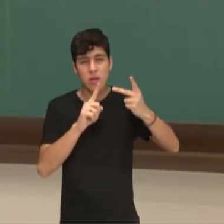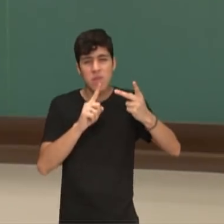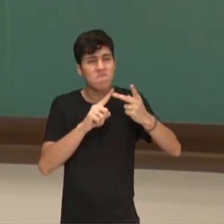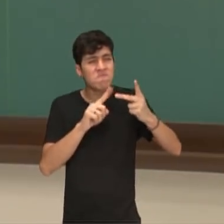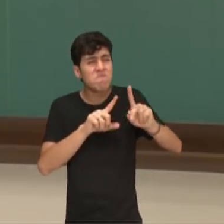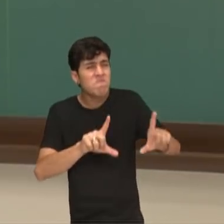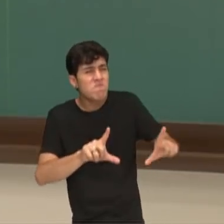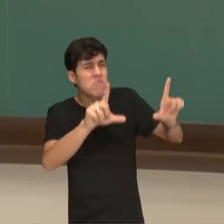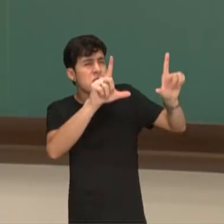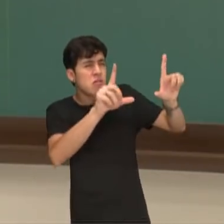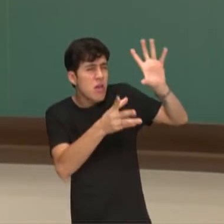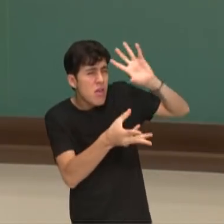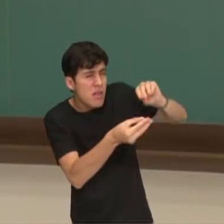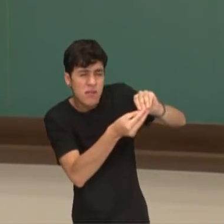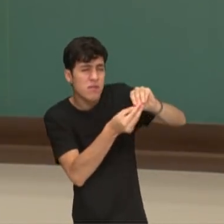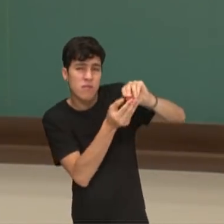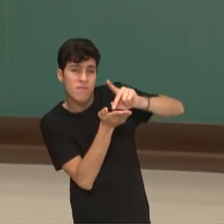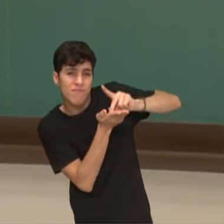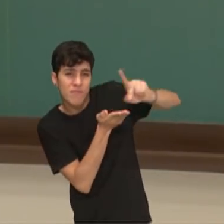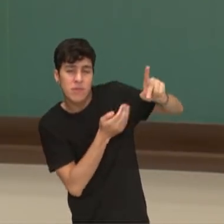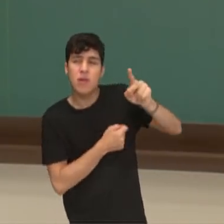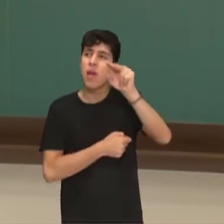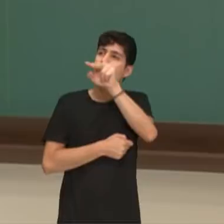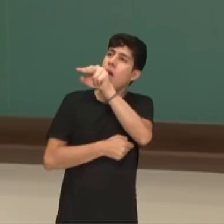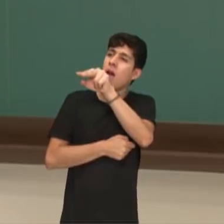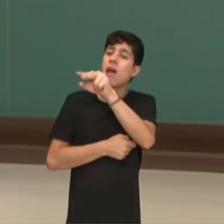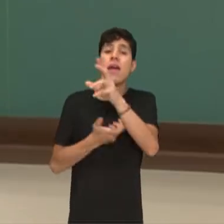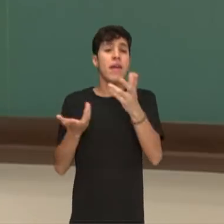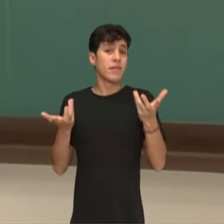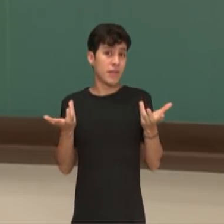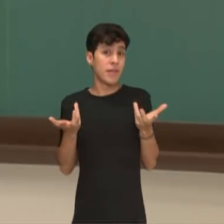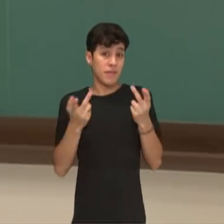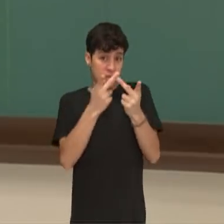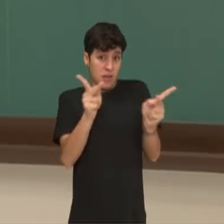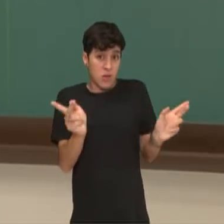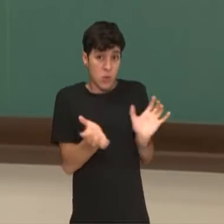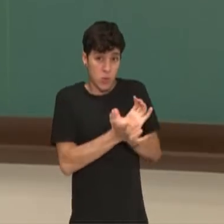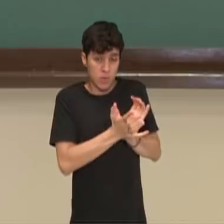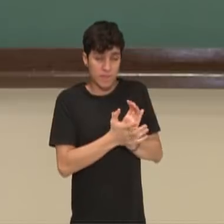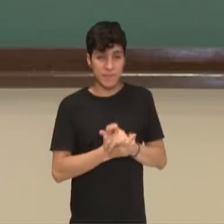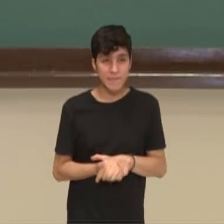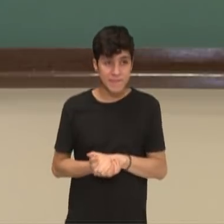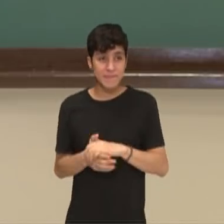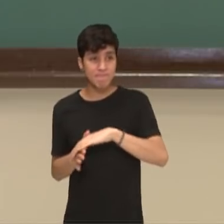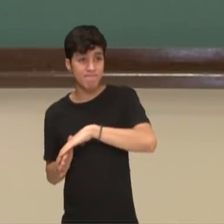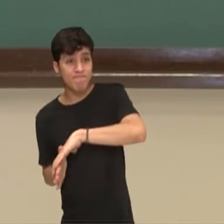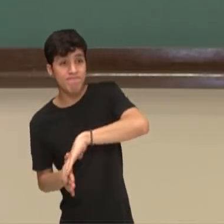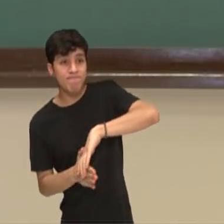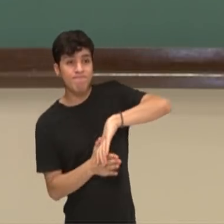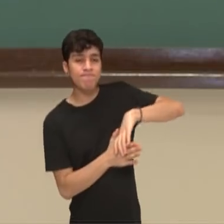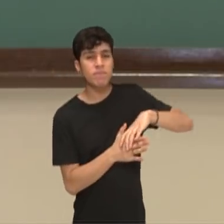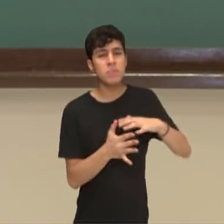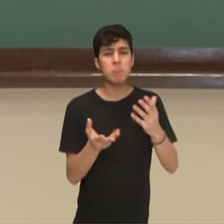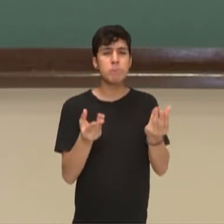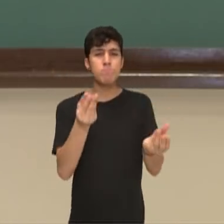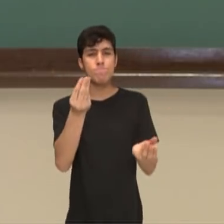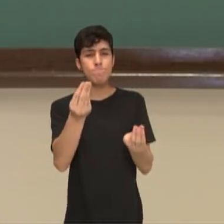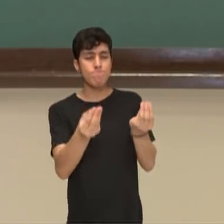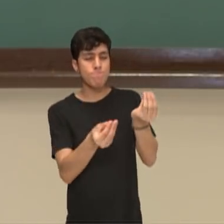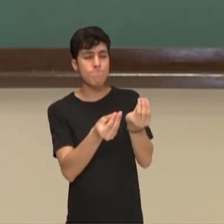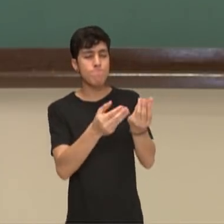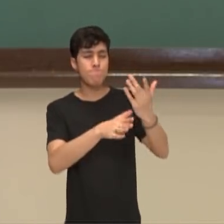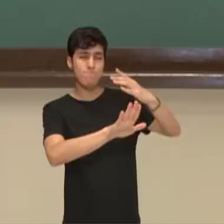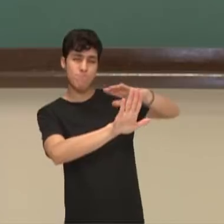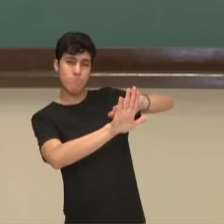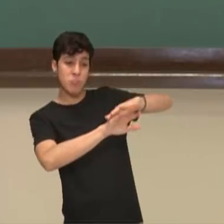gente consegue entender o significado, ok? Vamos lá. Entrando na parte poética da coisa,